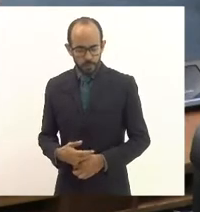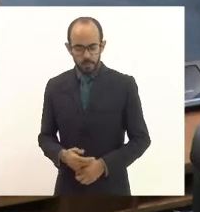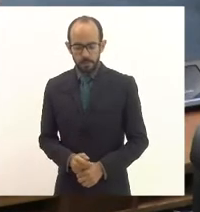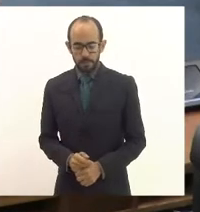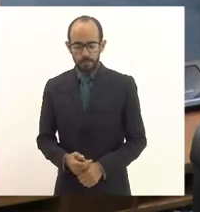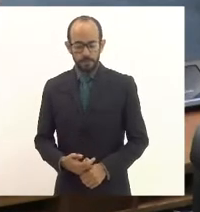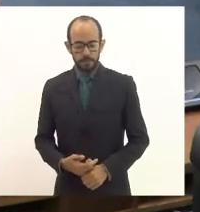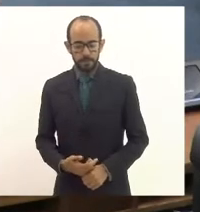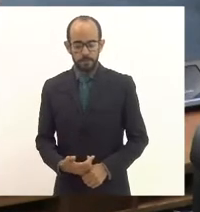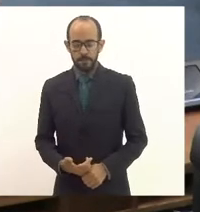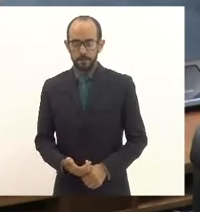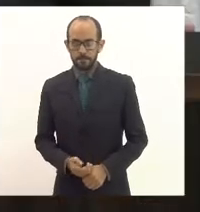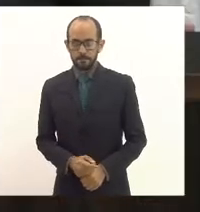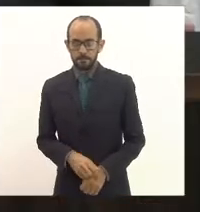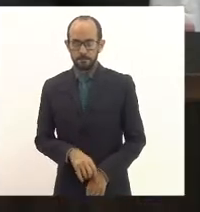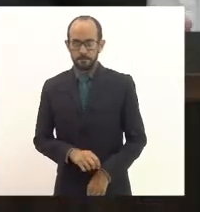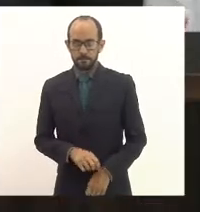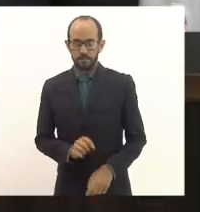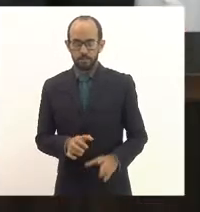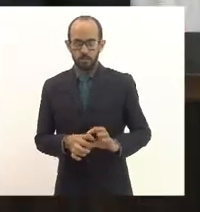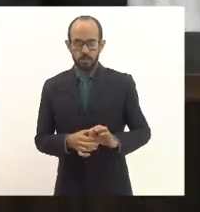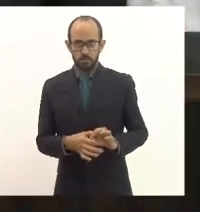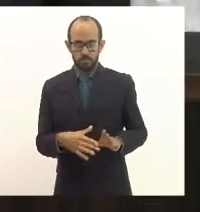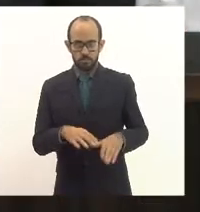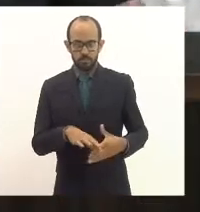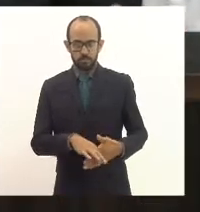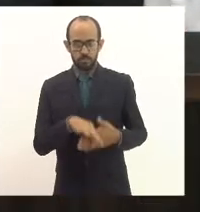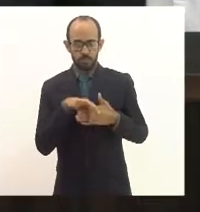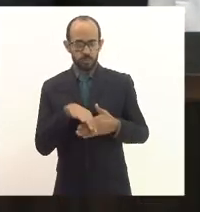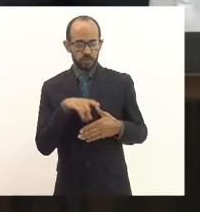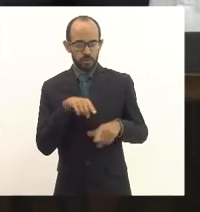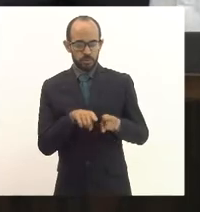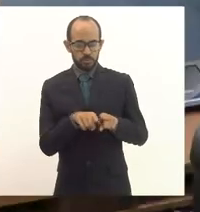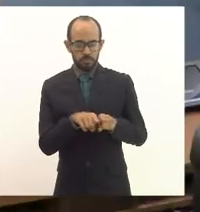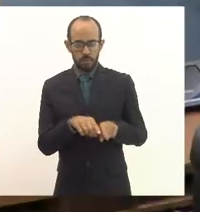E com a chancela do nosso líder, Márcio Pacheco.